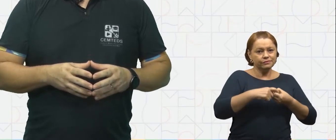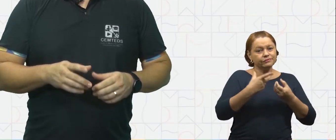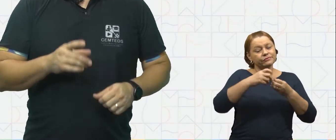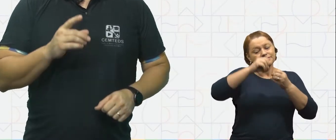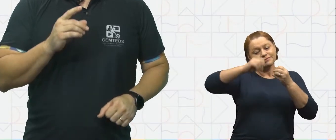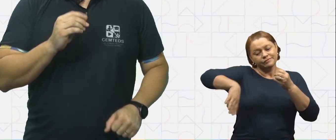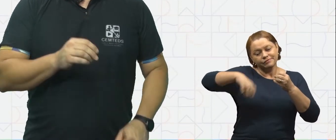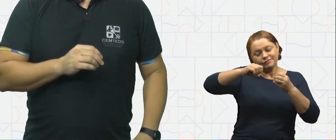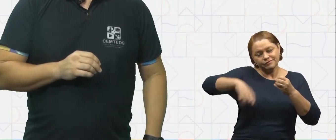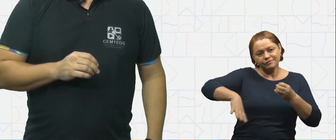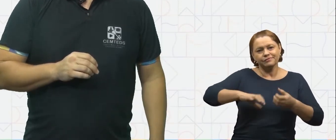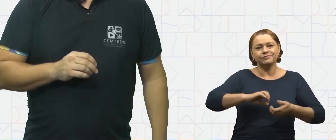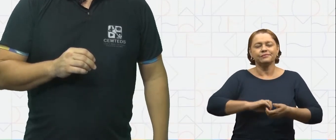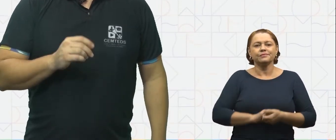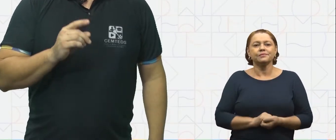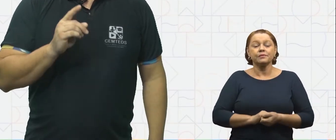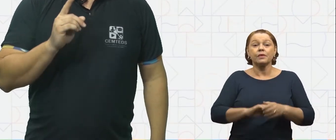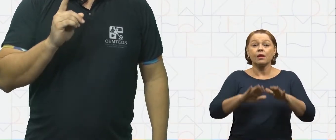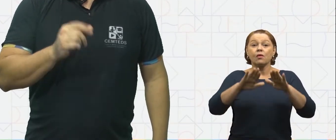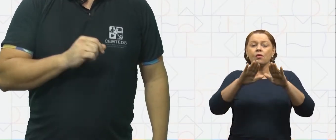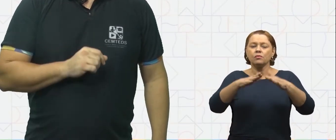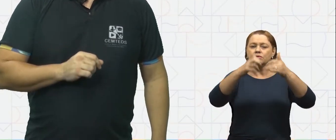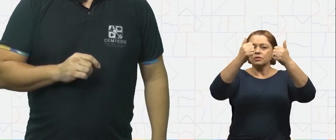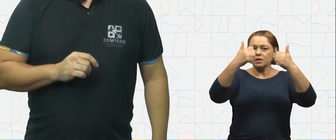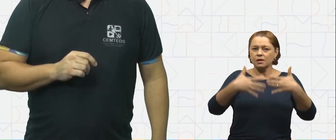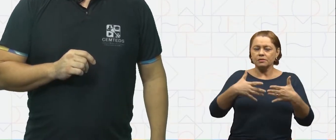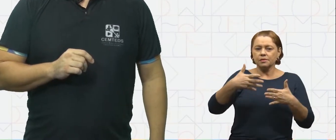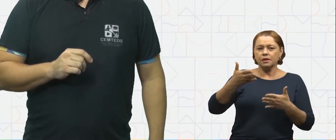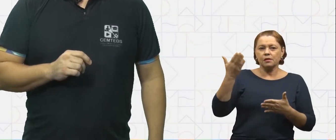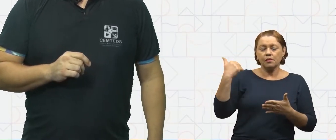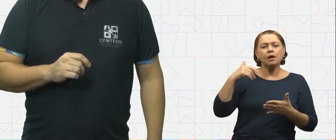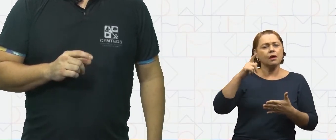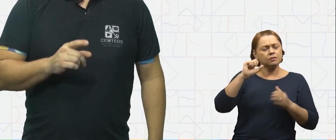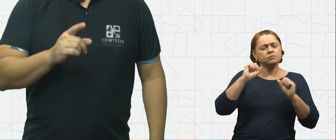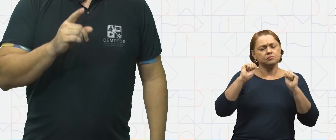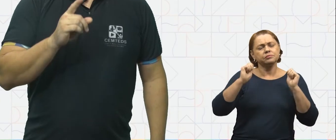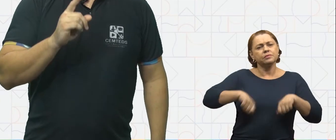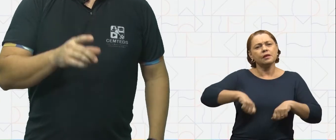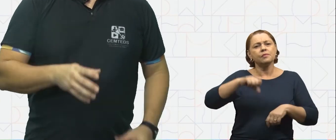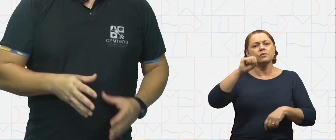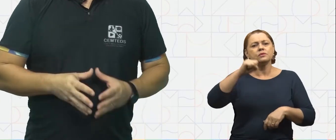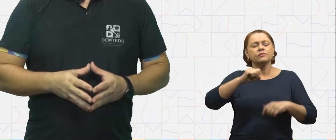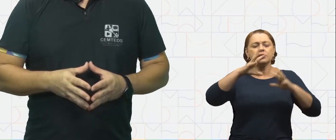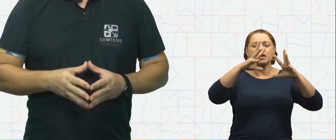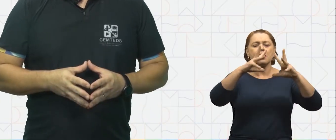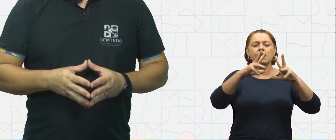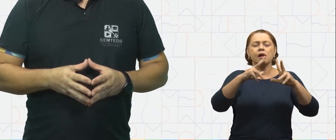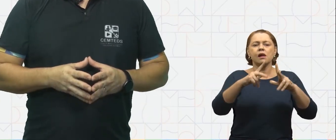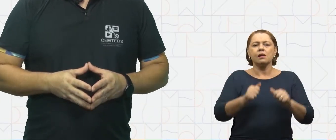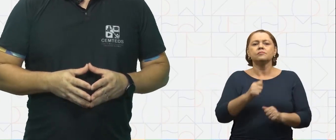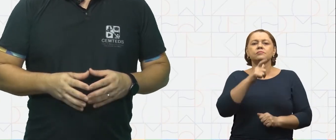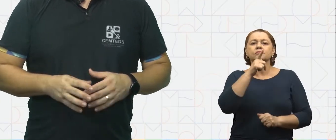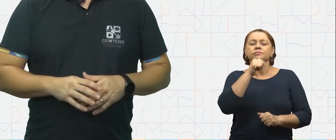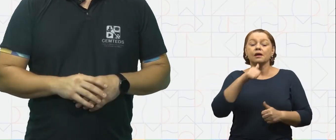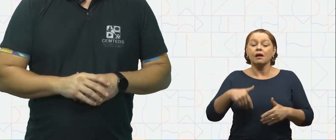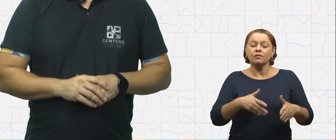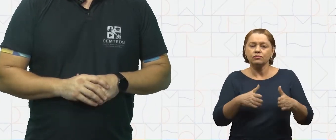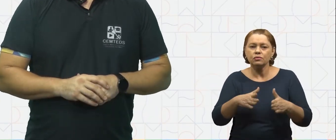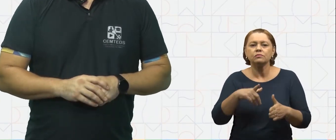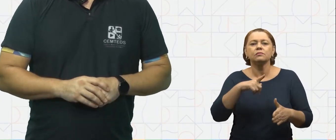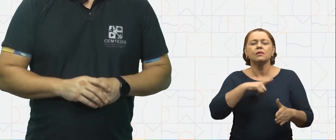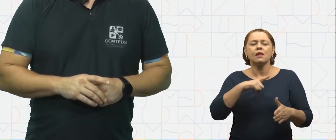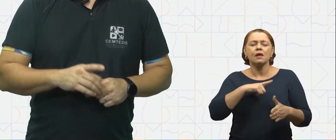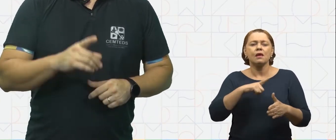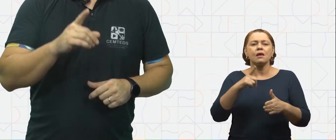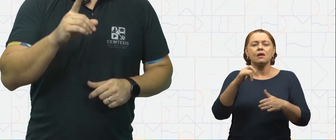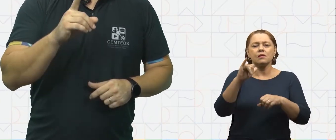aluno, como falamos anteriormente, é possível sim despoluir os rios. Atualmente existe uma série de